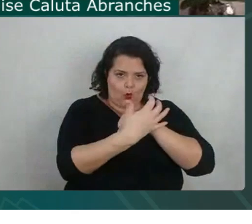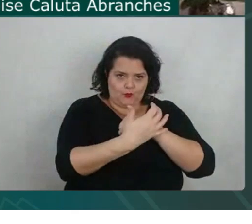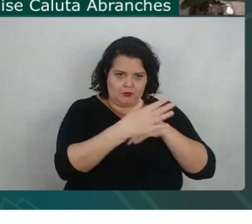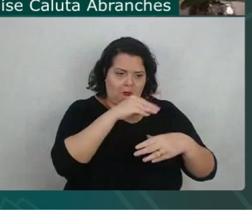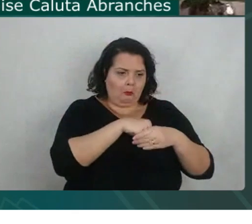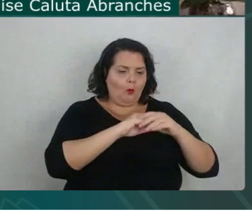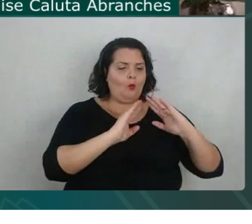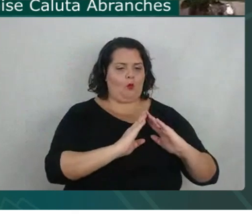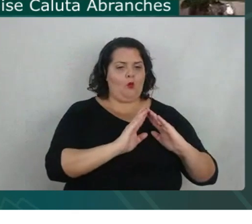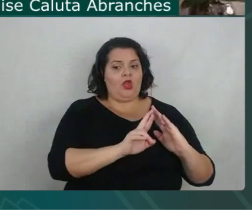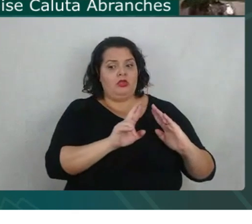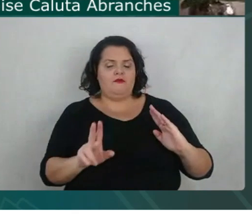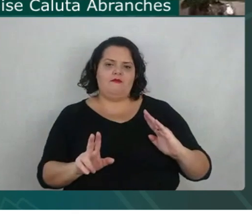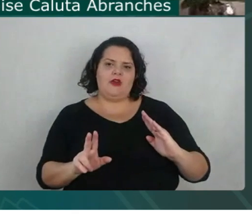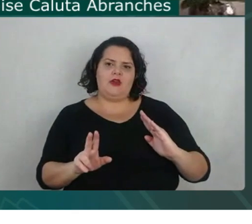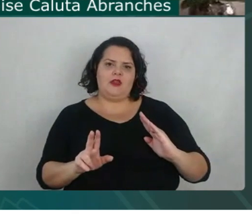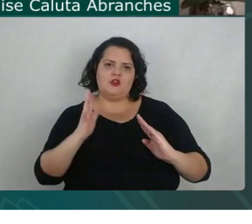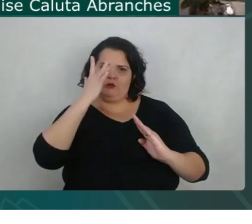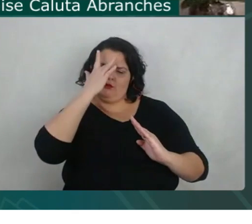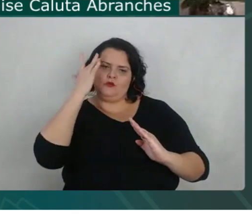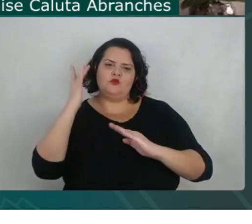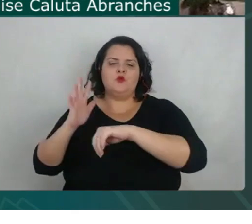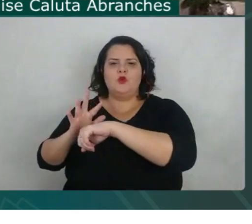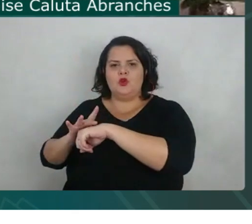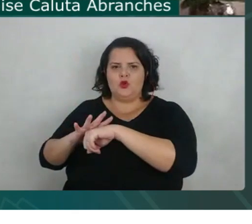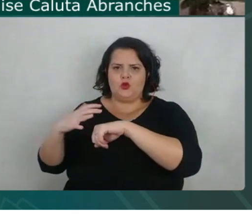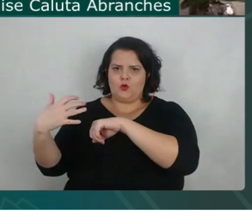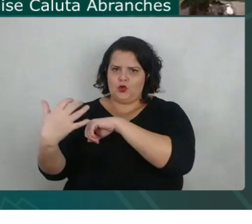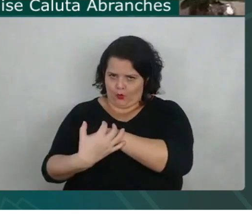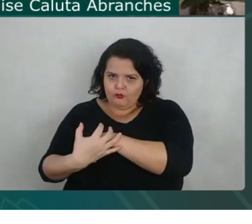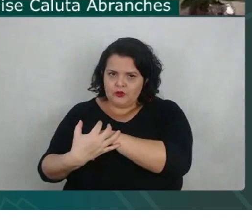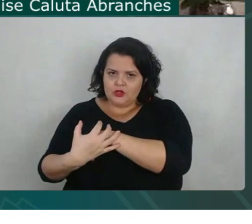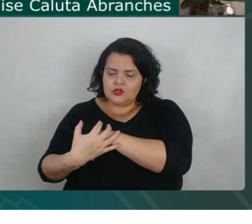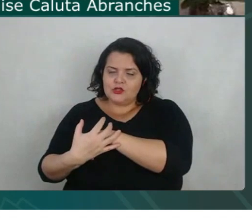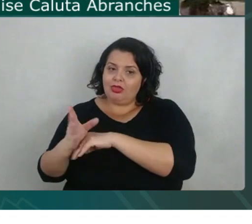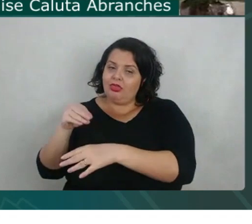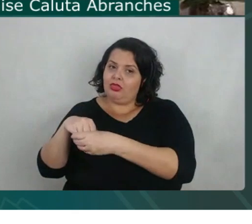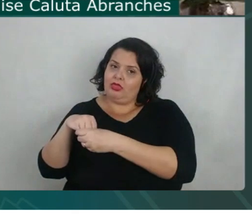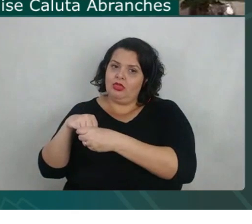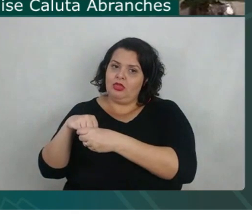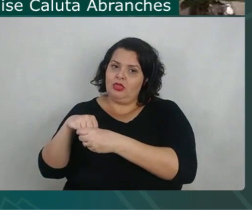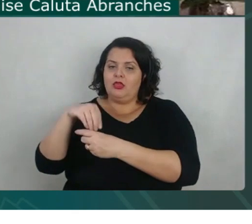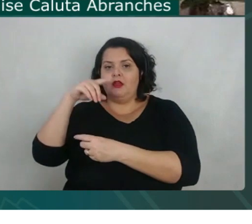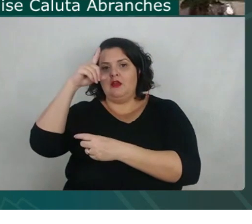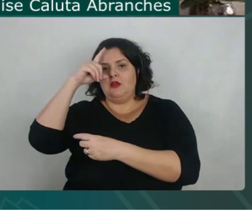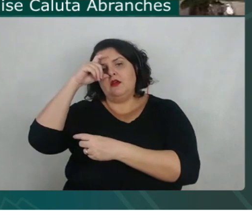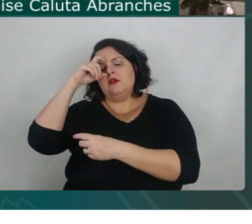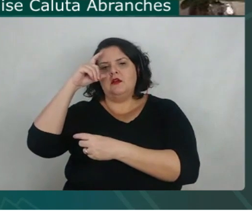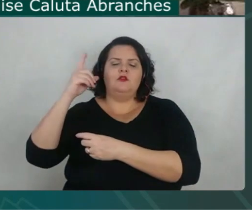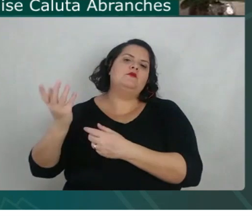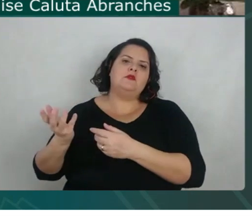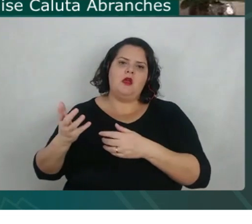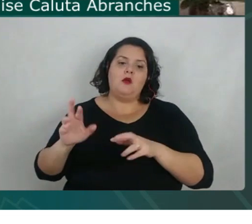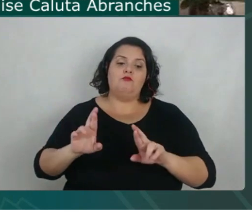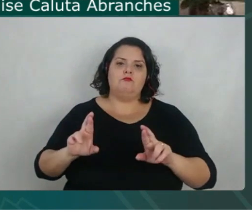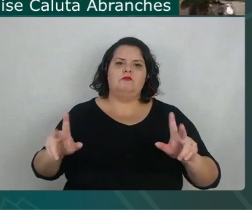ater muito ao paciente que está em hospital, do qual nós estamos assistindo, com essas